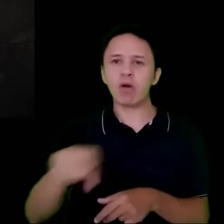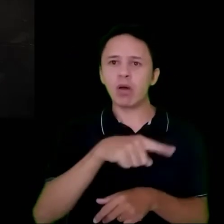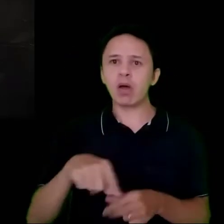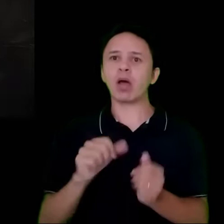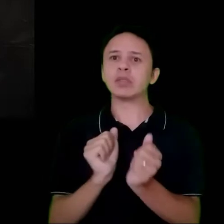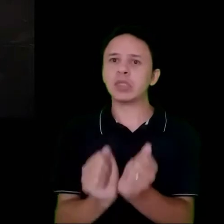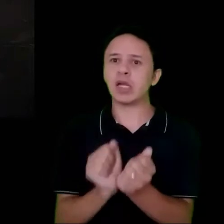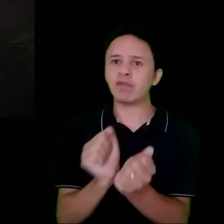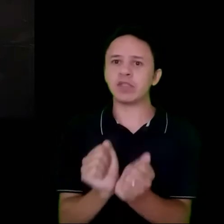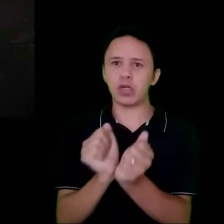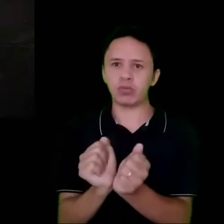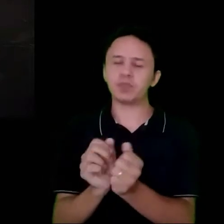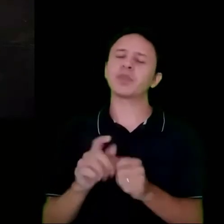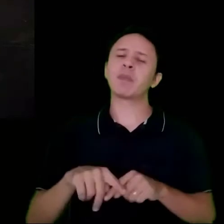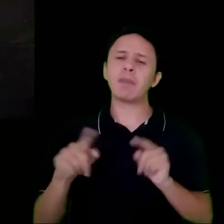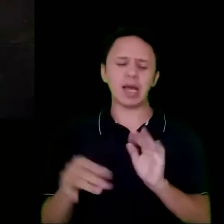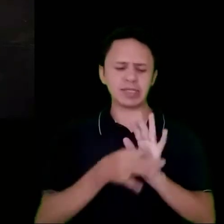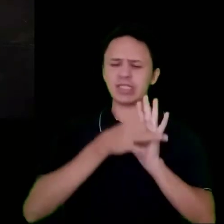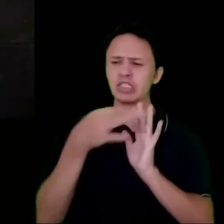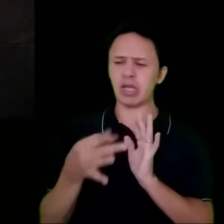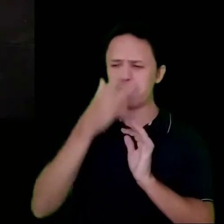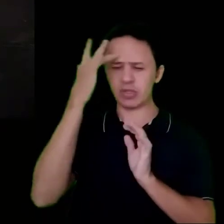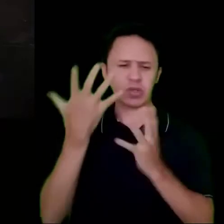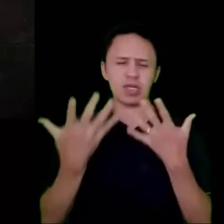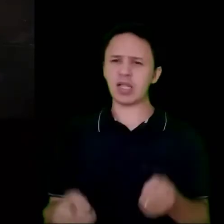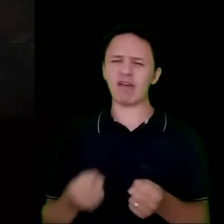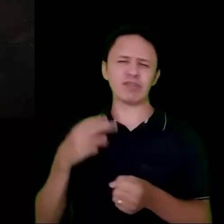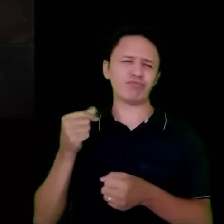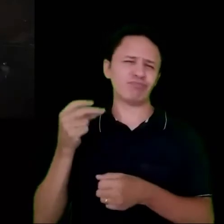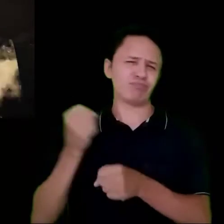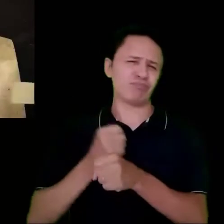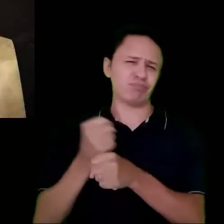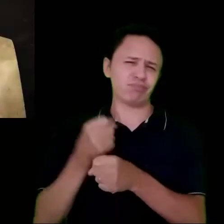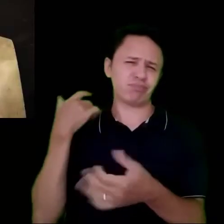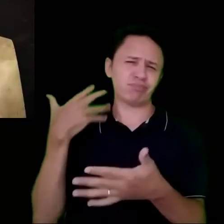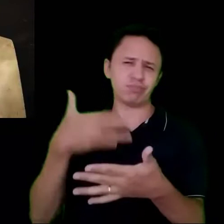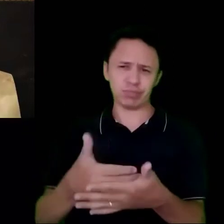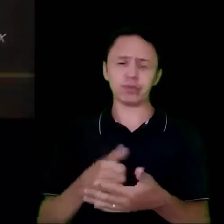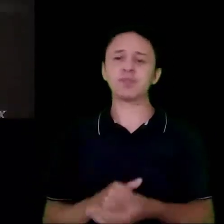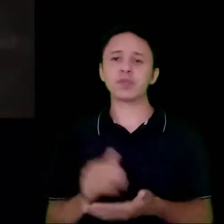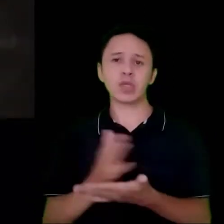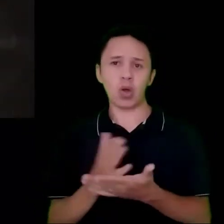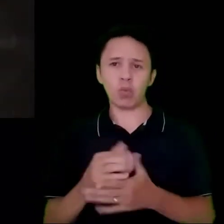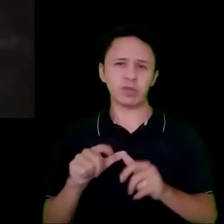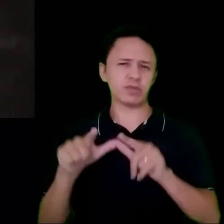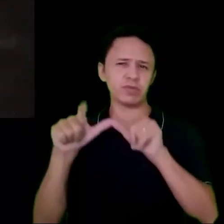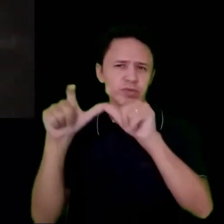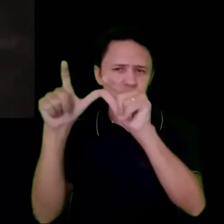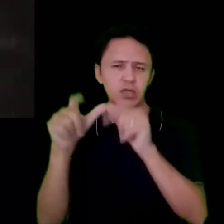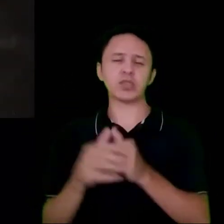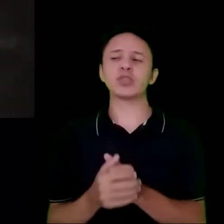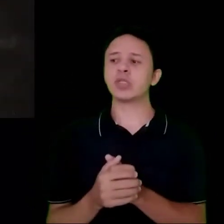importante lembrar que a crítica da escravidão também é antiga, por exemplo, com o legislador ateniense Solon. Em algumas